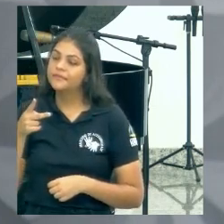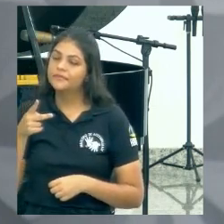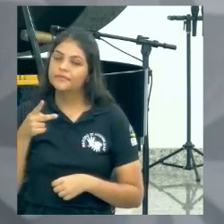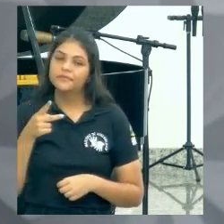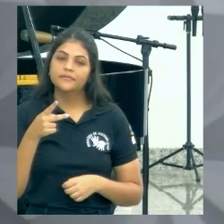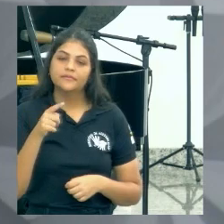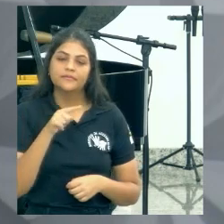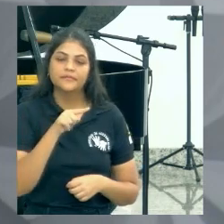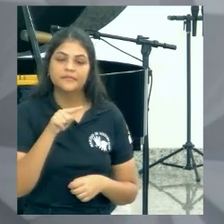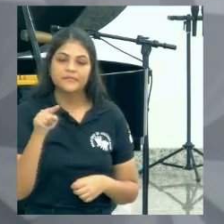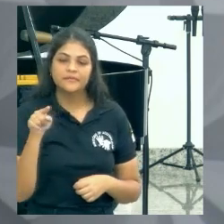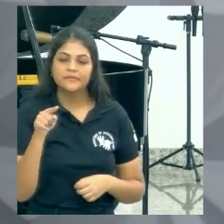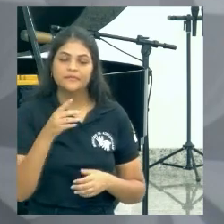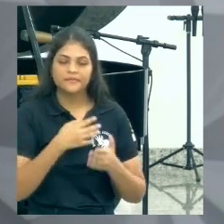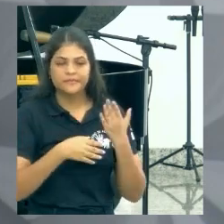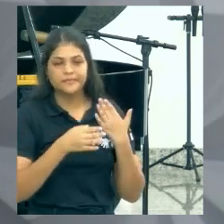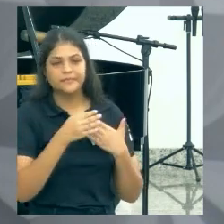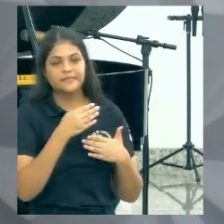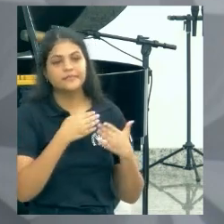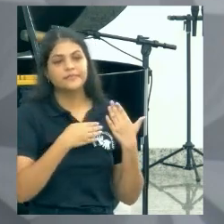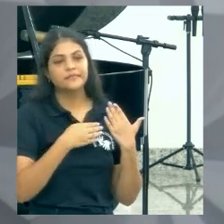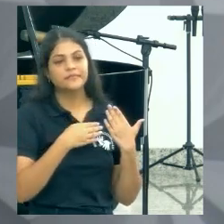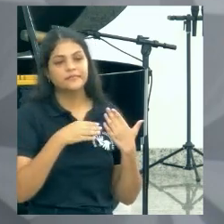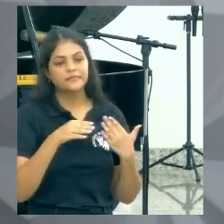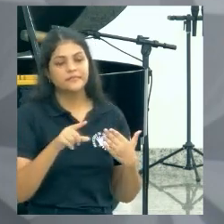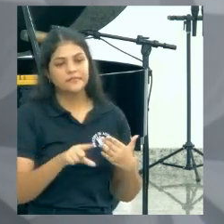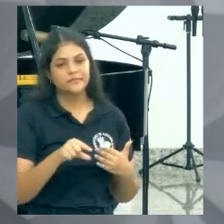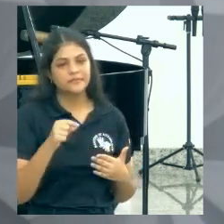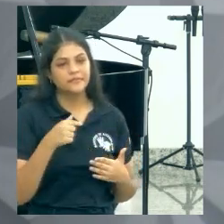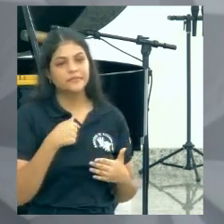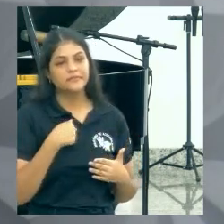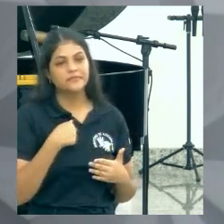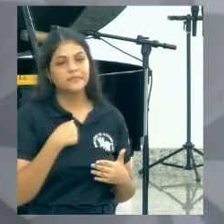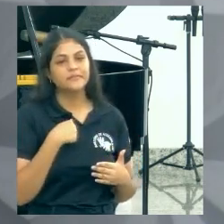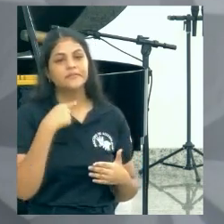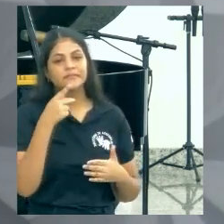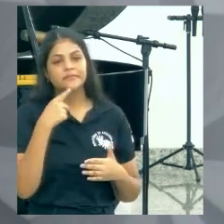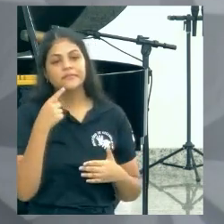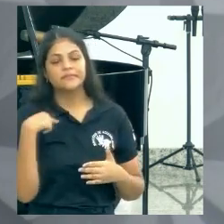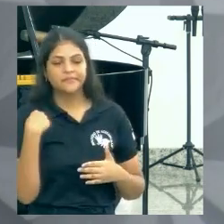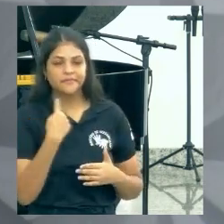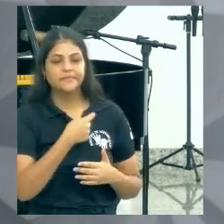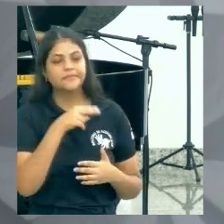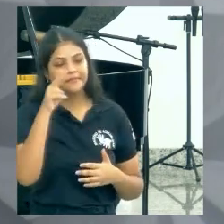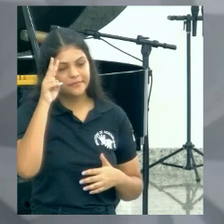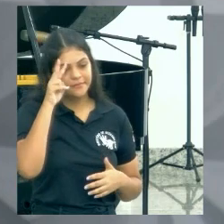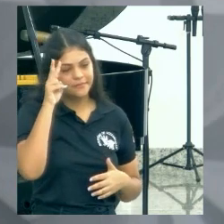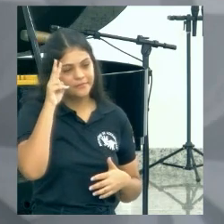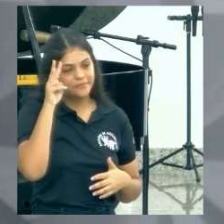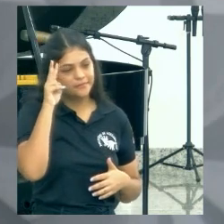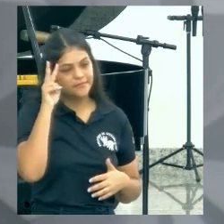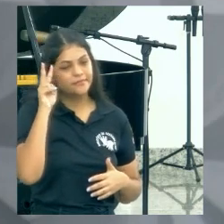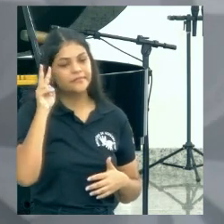antes de vocês decidirem, eu queria contar um pouquinho da nossa história.